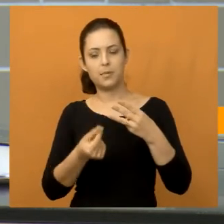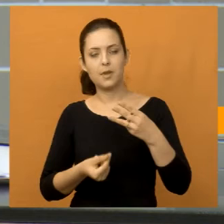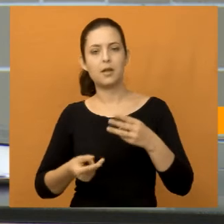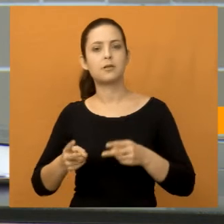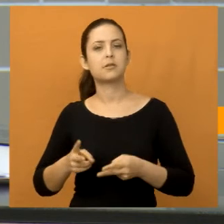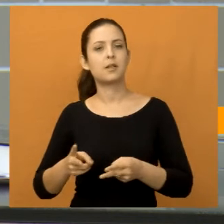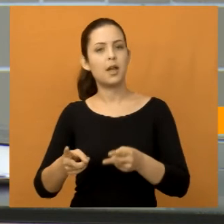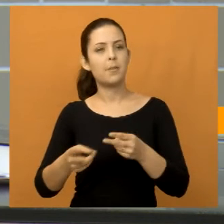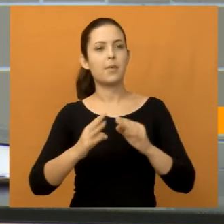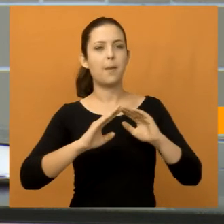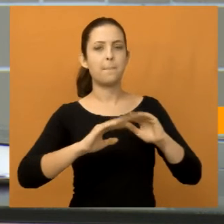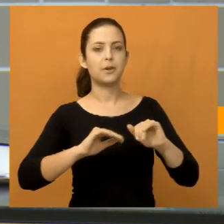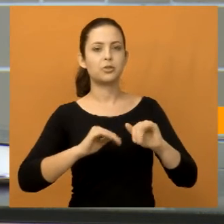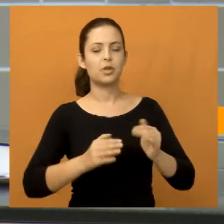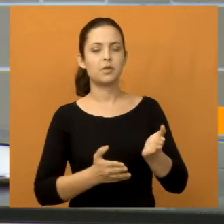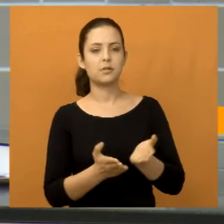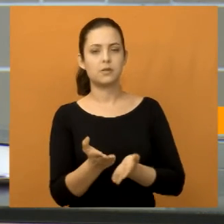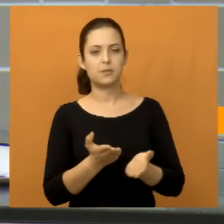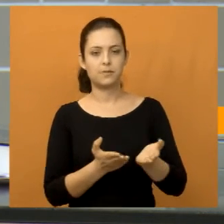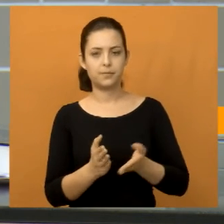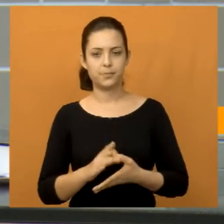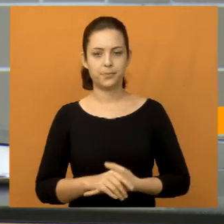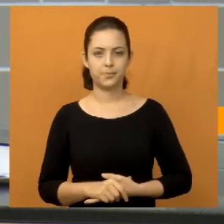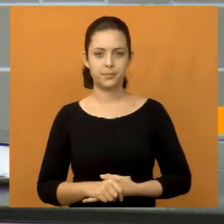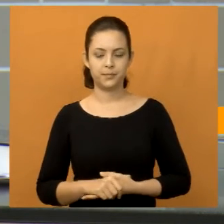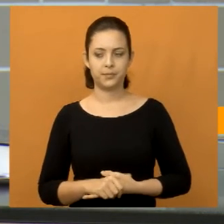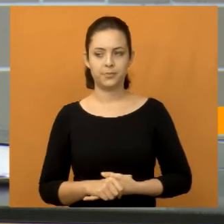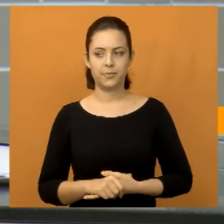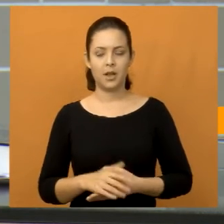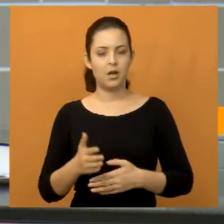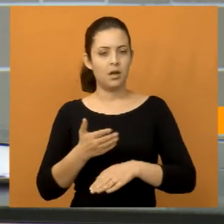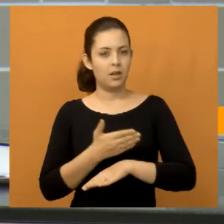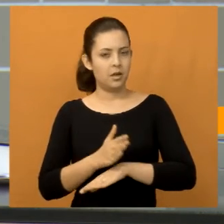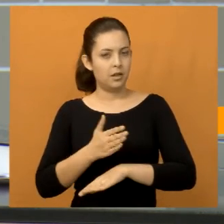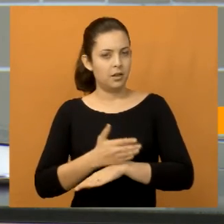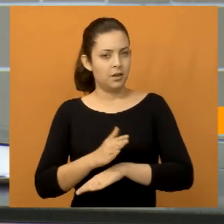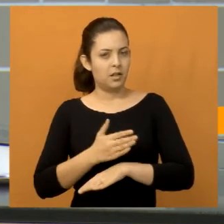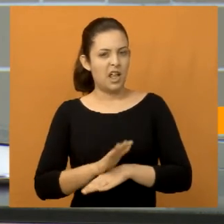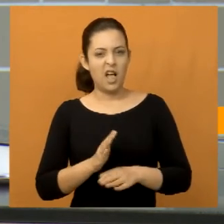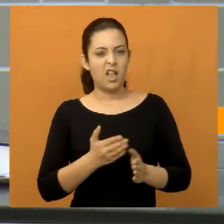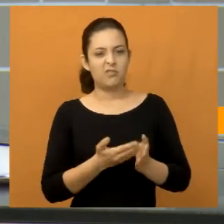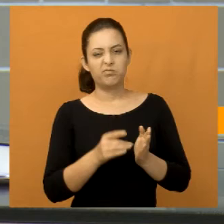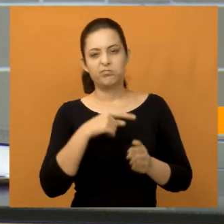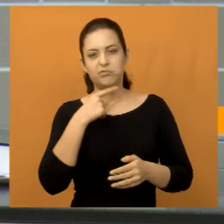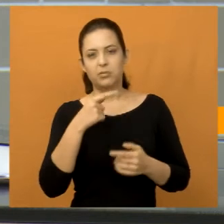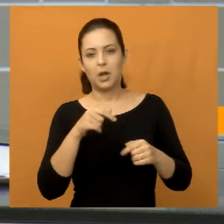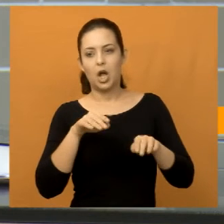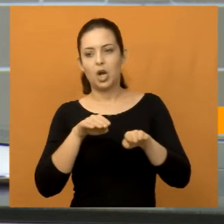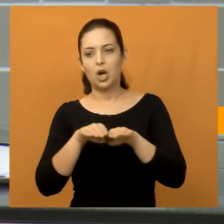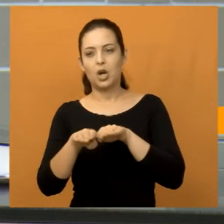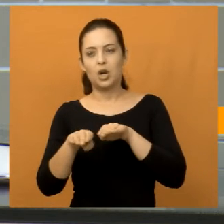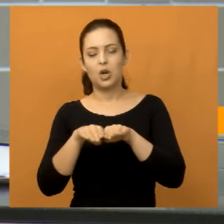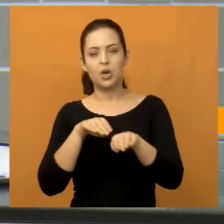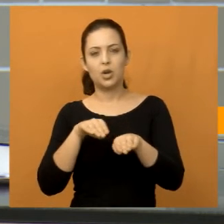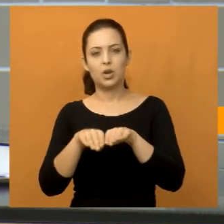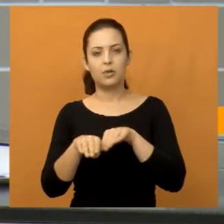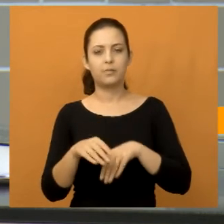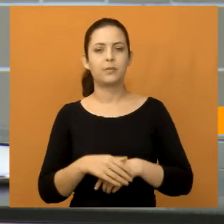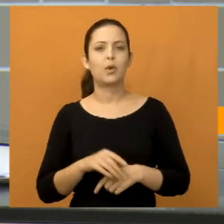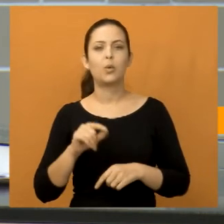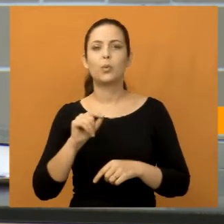que fosse solicitado um serviço. Tal prática eliminaria a possibilidade de concorrência, o